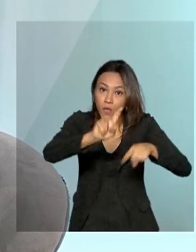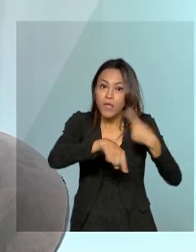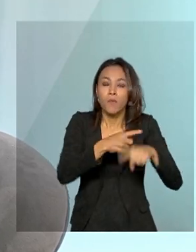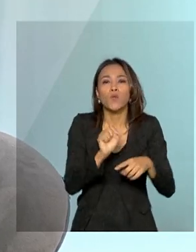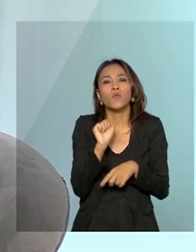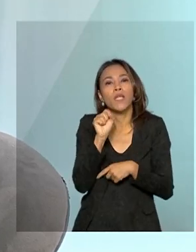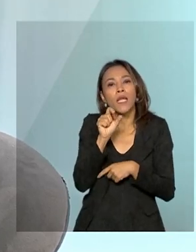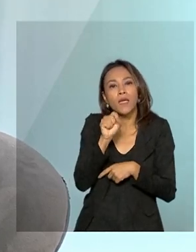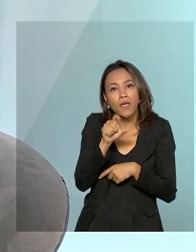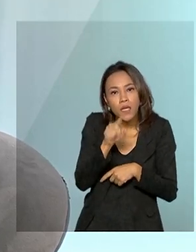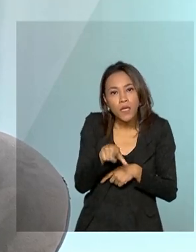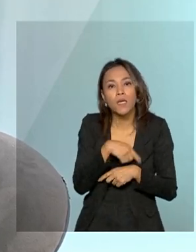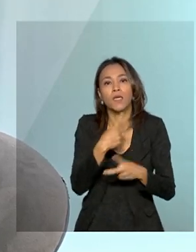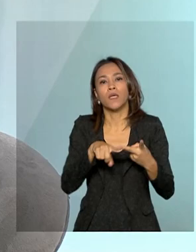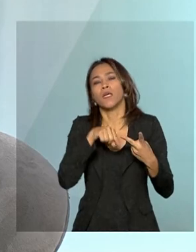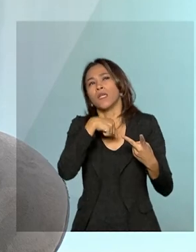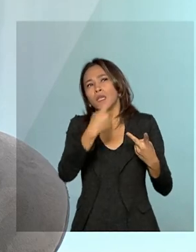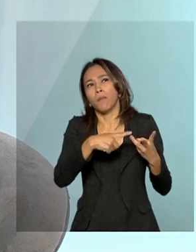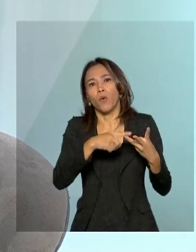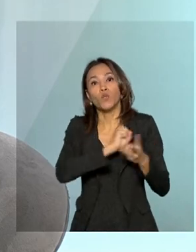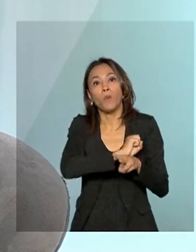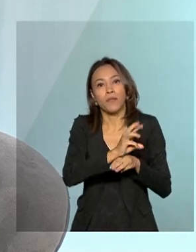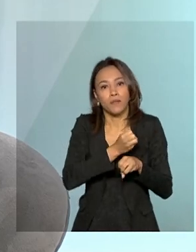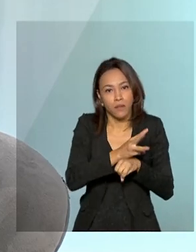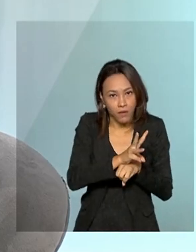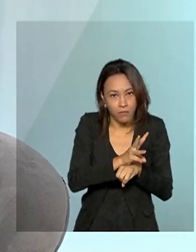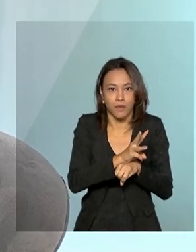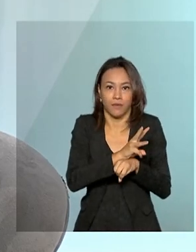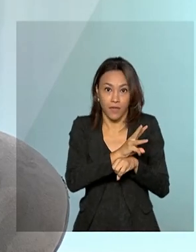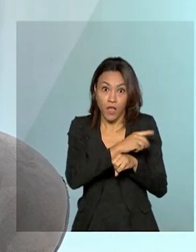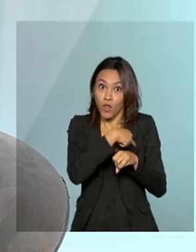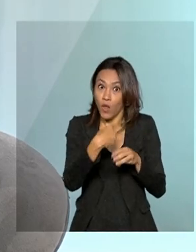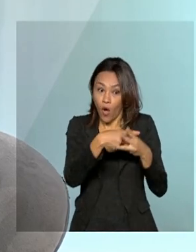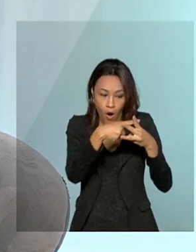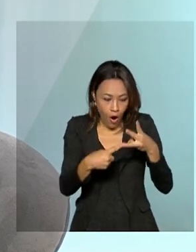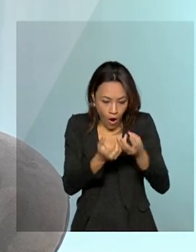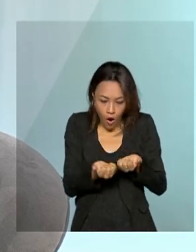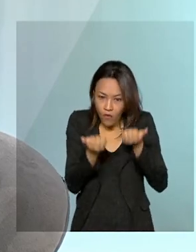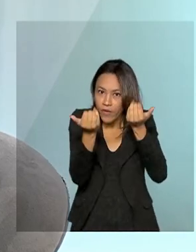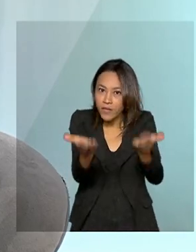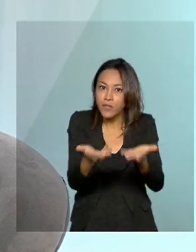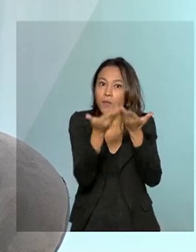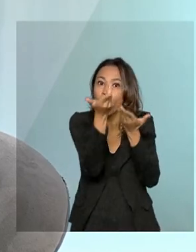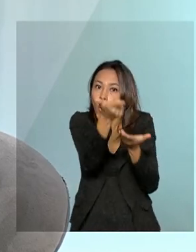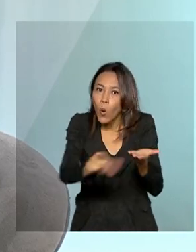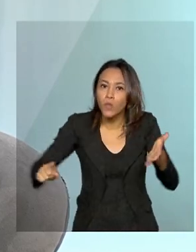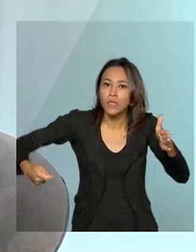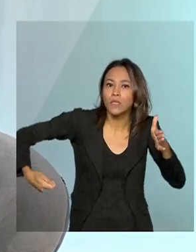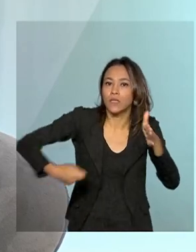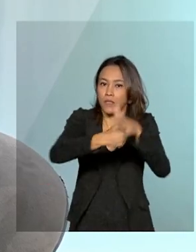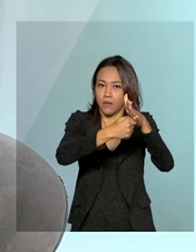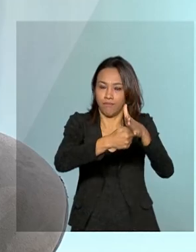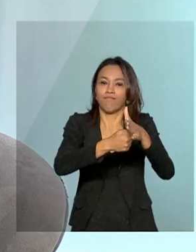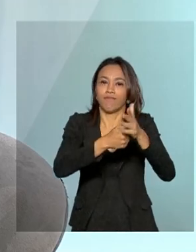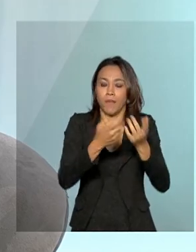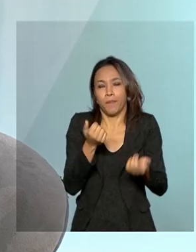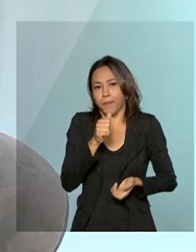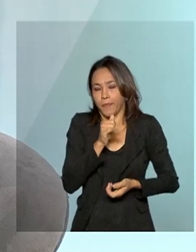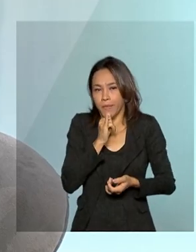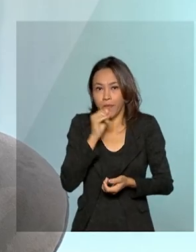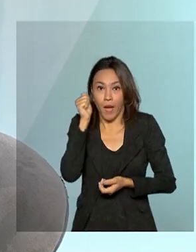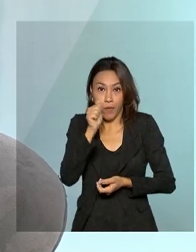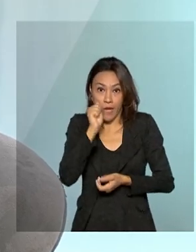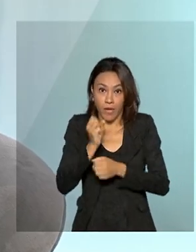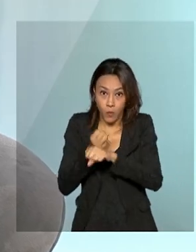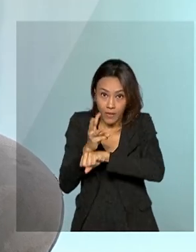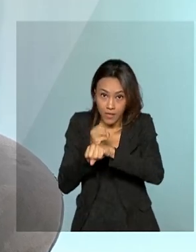Telegram, depois a gente vai para o WhatsApp. Então, nós oferecemos outros canais de denúncia. E, por exemplo, a mulher no